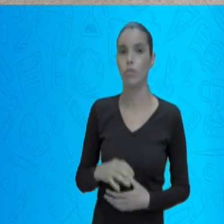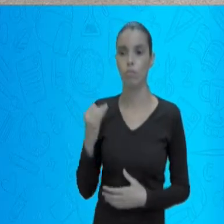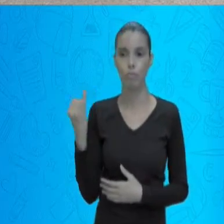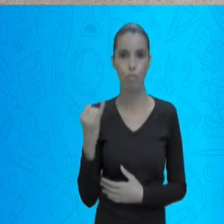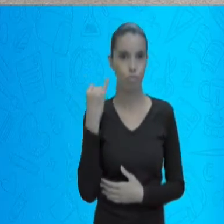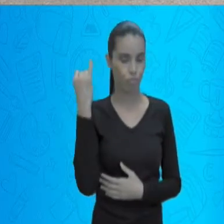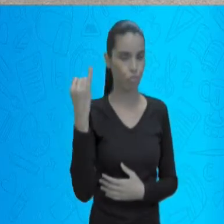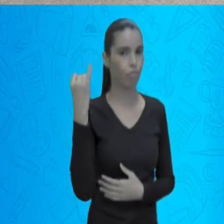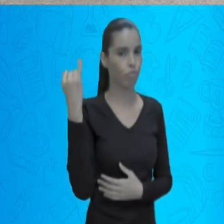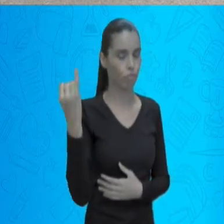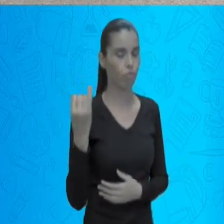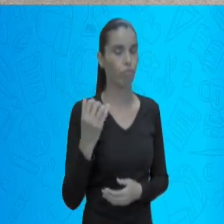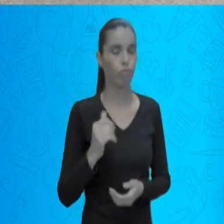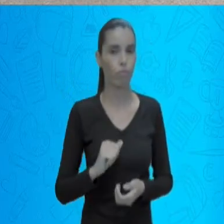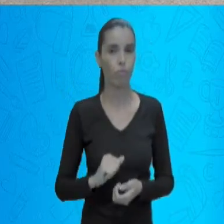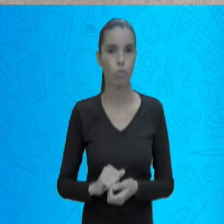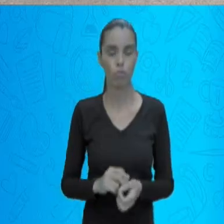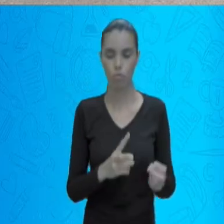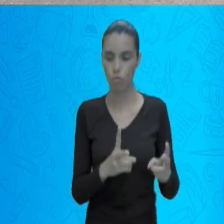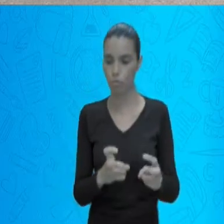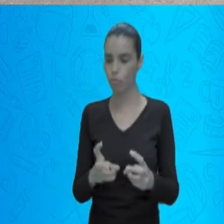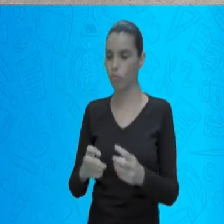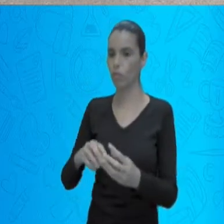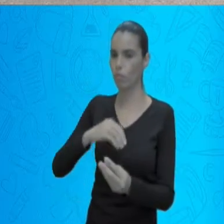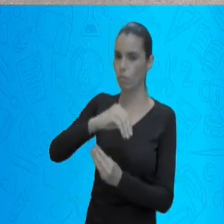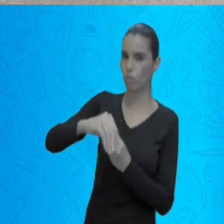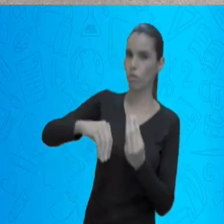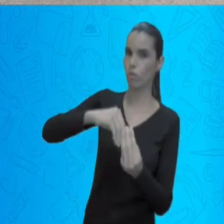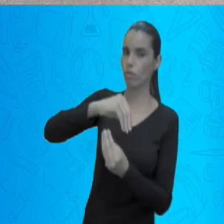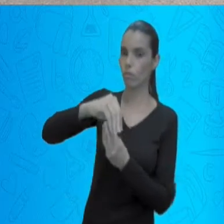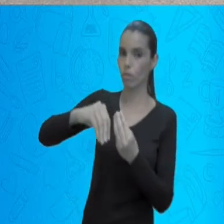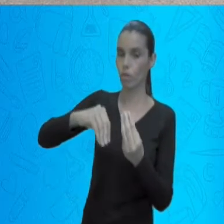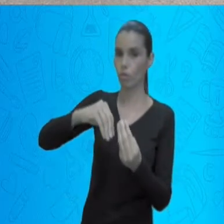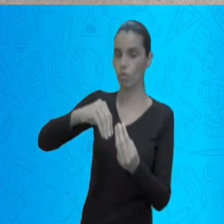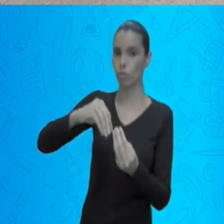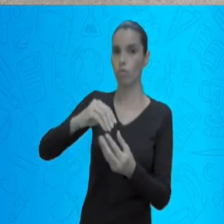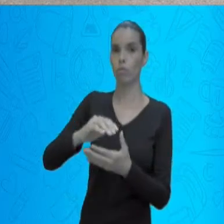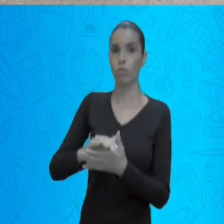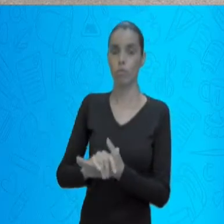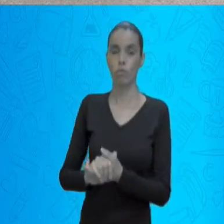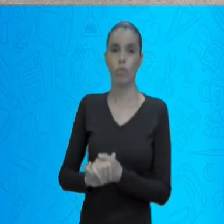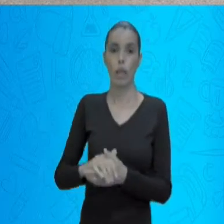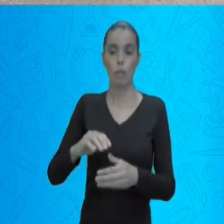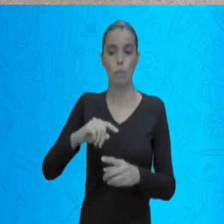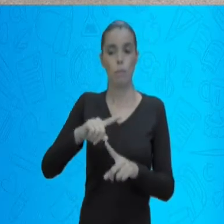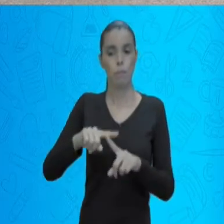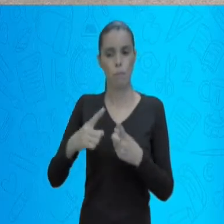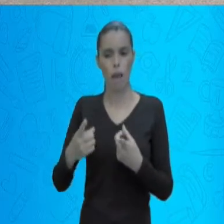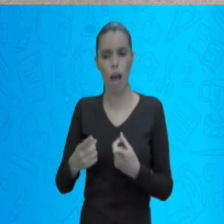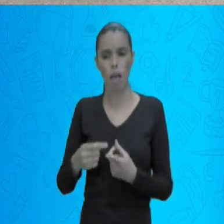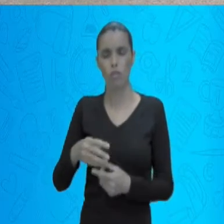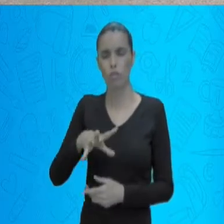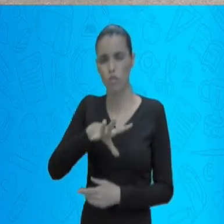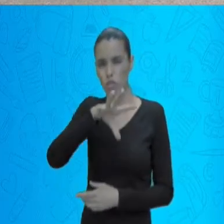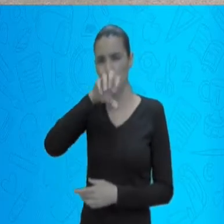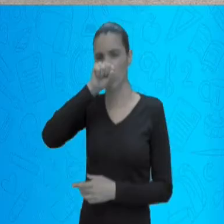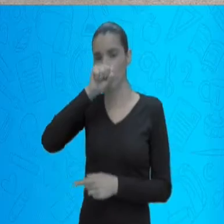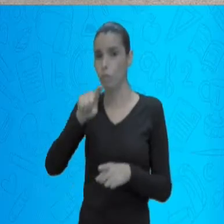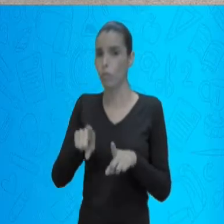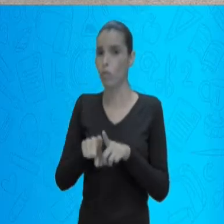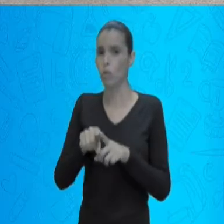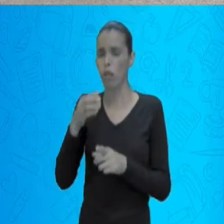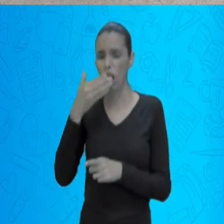quê? Existem misturas, existem materiais que podem ser venenosos, corrosivos e vai